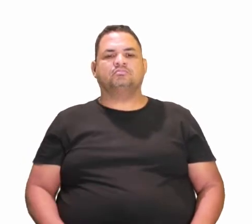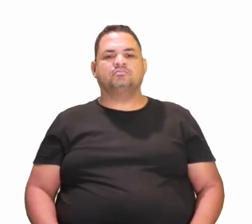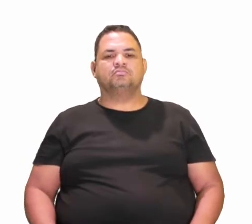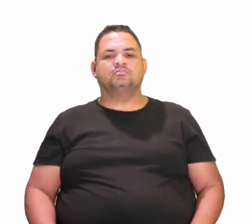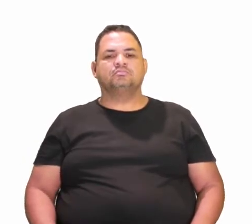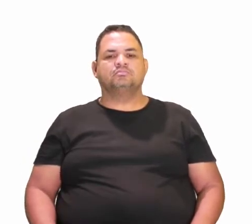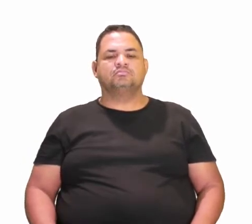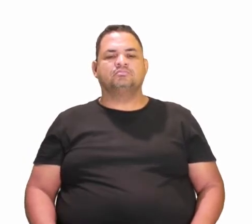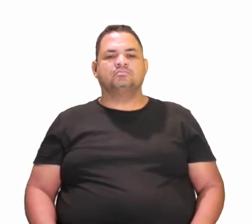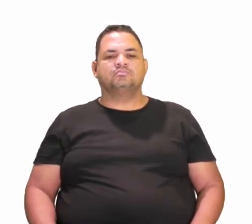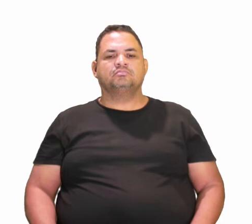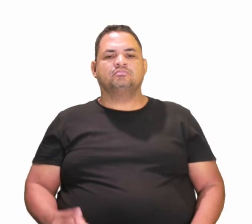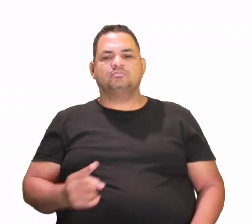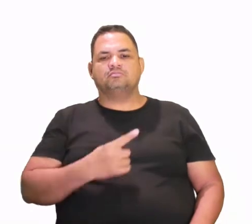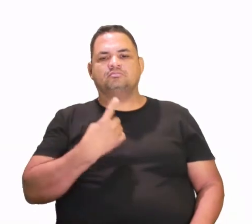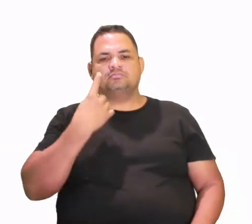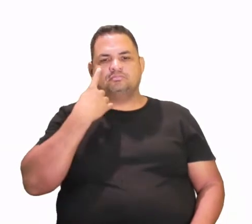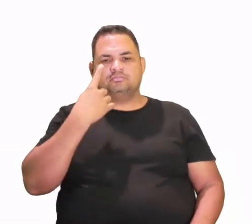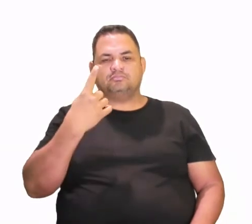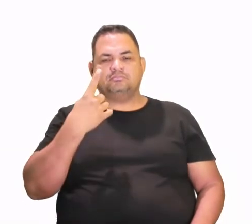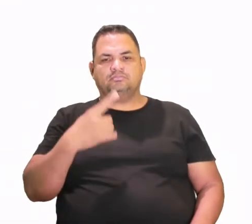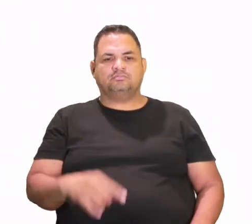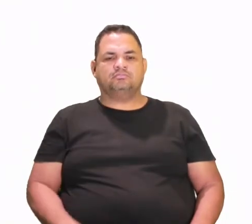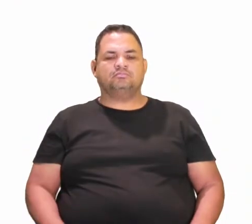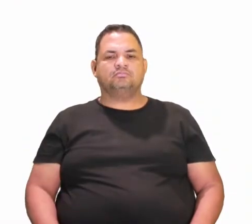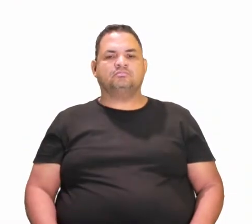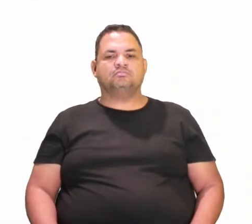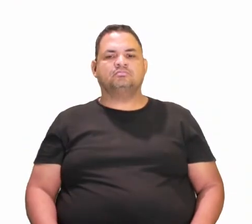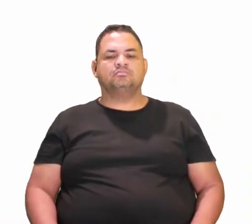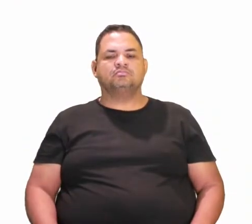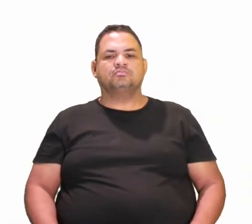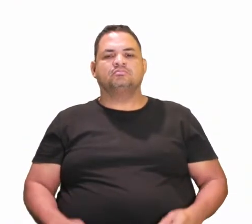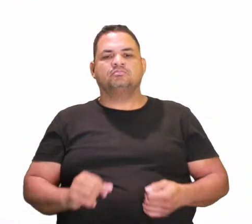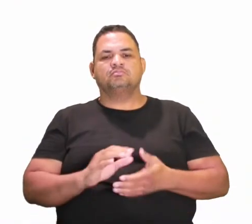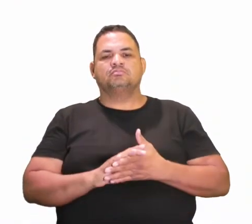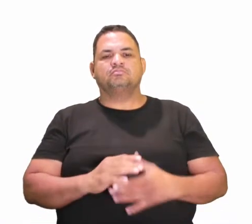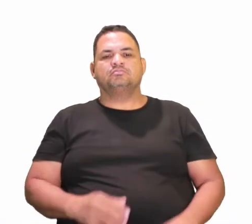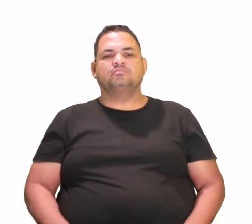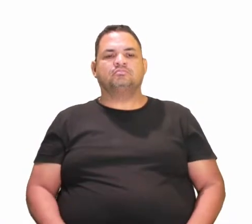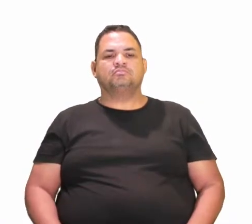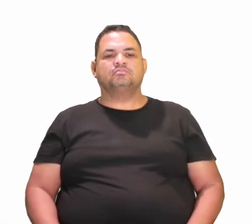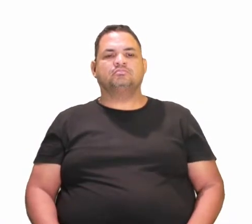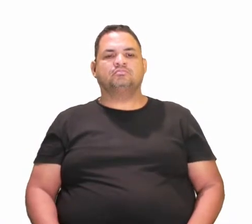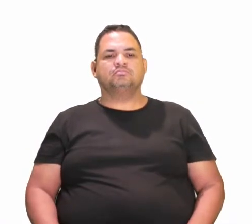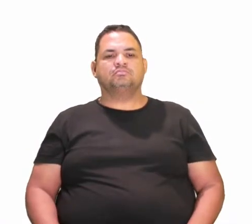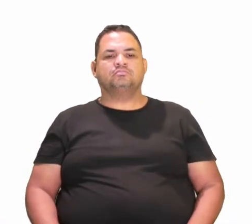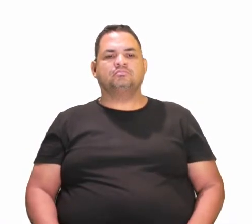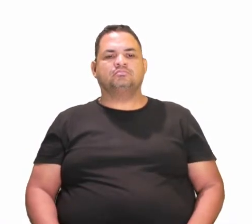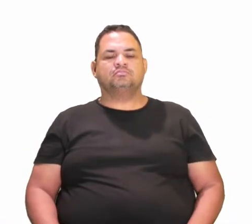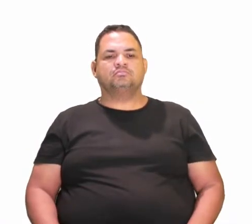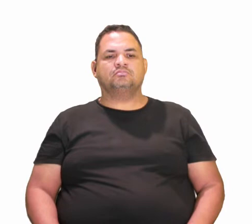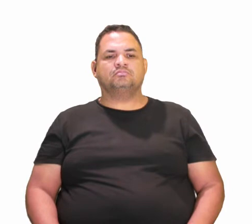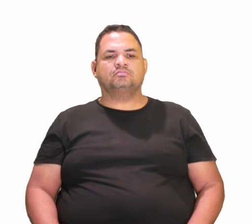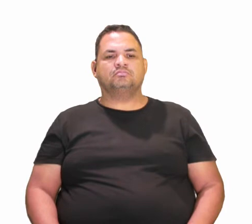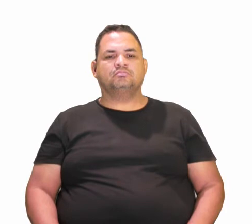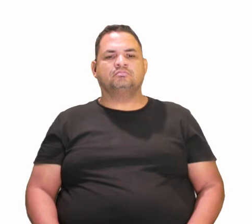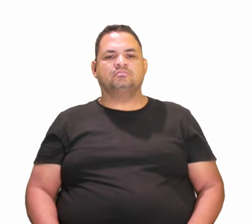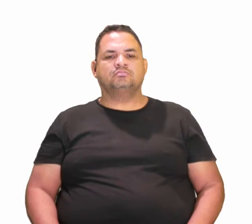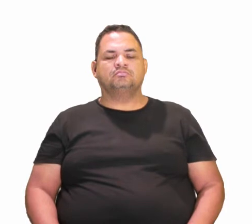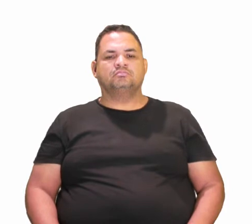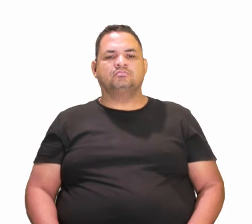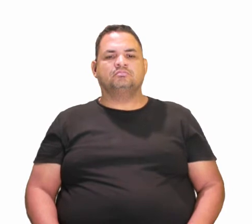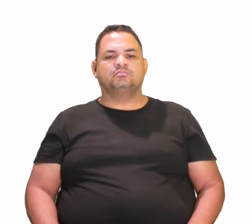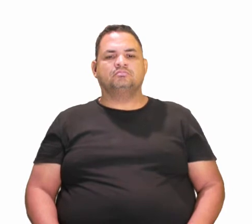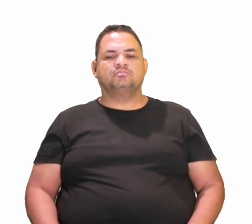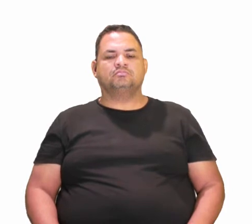is Amélia nós vimos que ela tá o quê xturning One está fazendo um bem Aqui Esta informação x